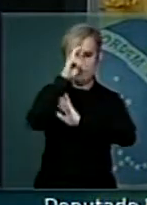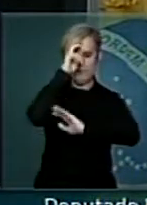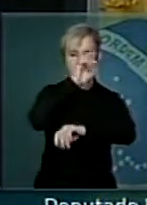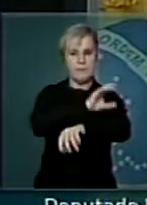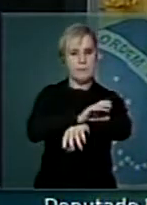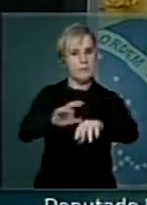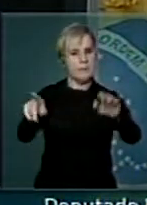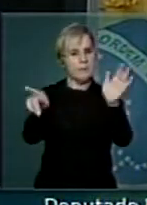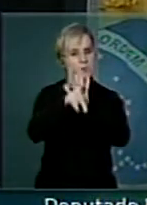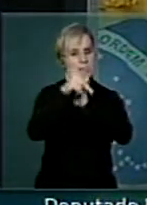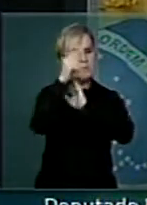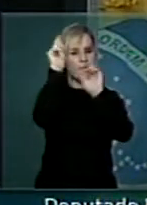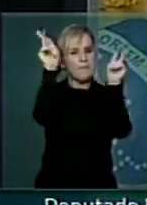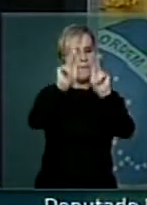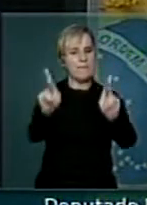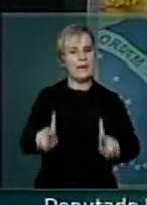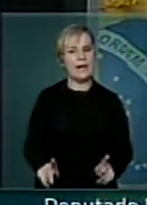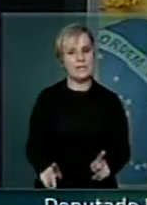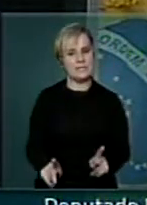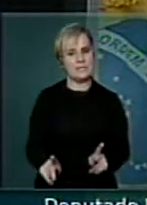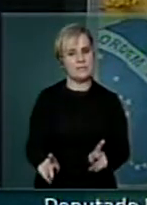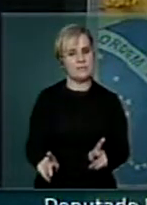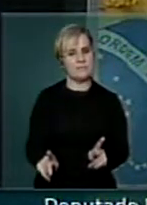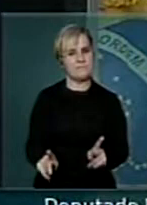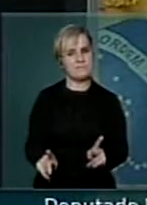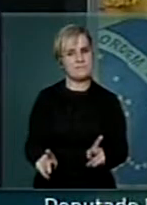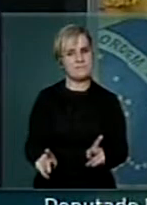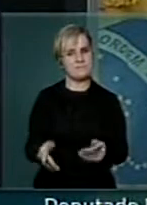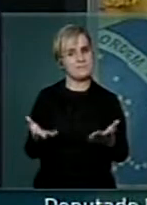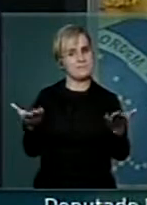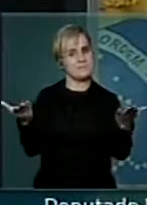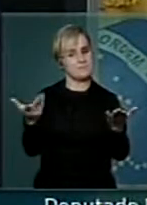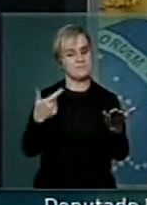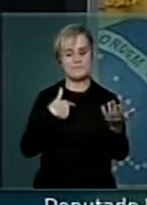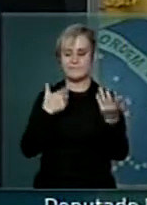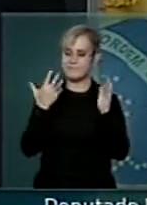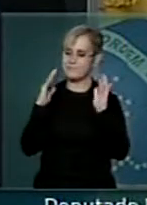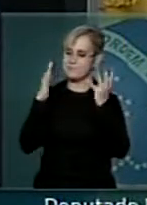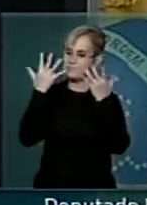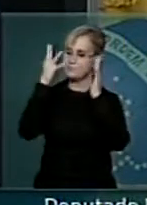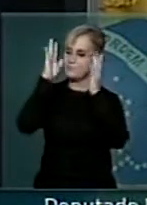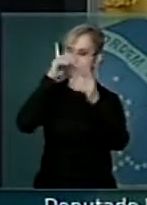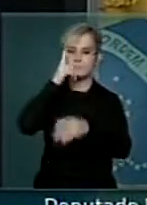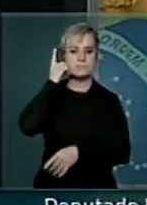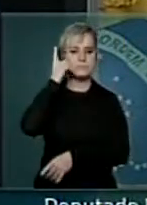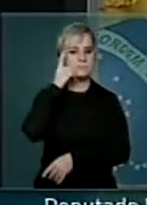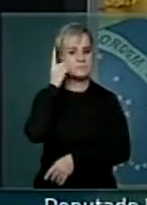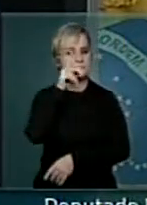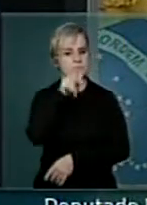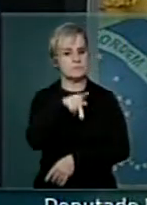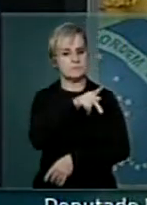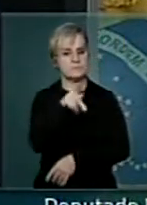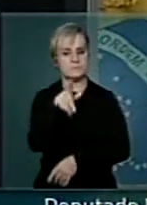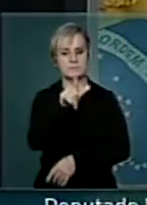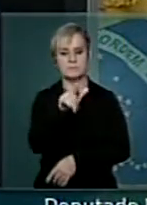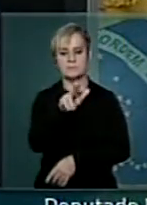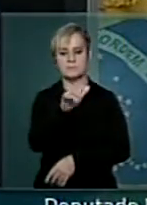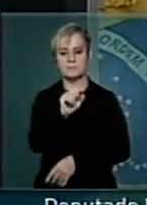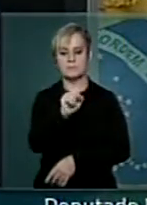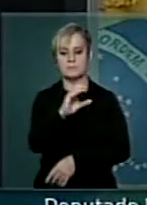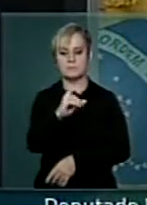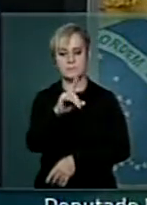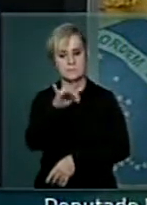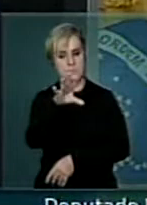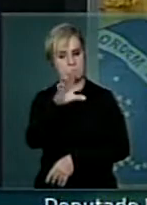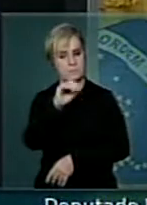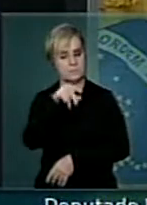paz. E aí eu faço as minhas homenagens ao deputado Padre Luiz Couto, que tem sido, nesta